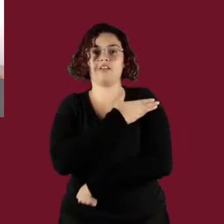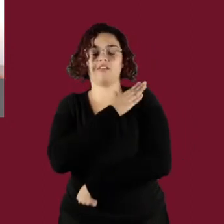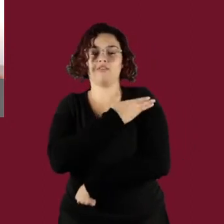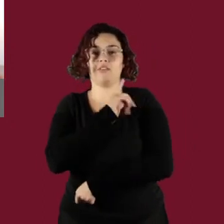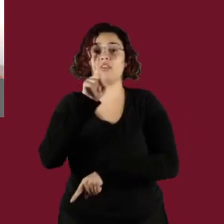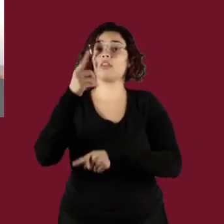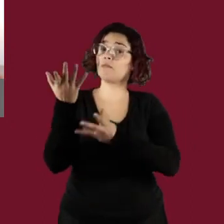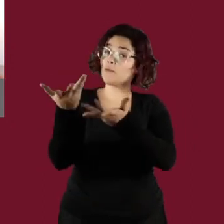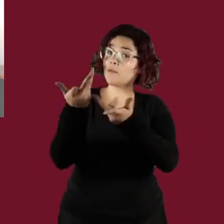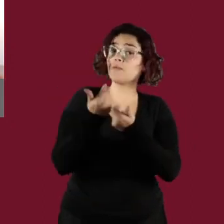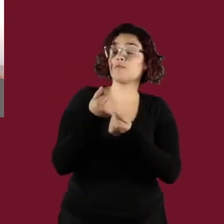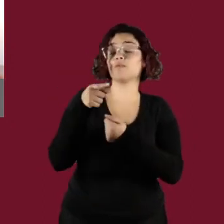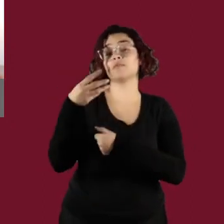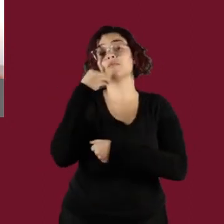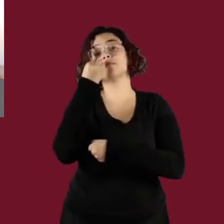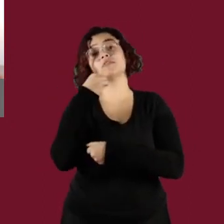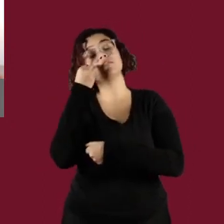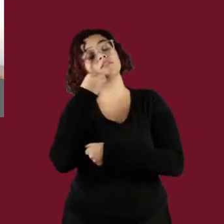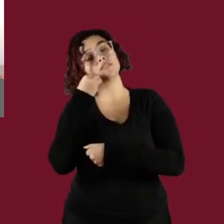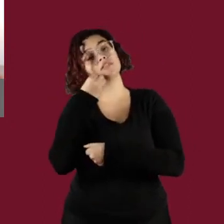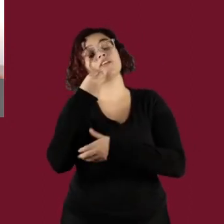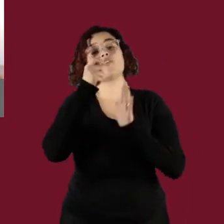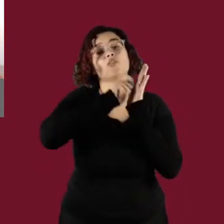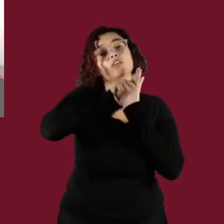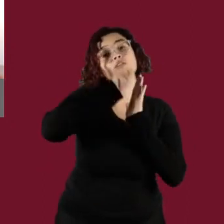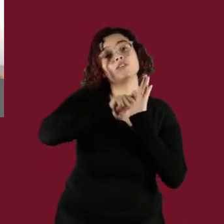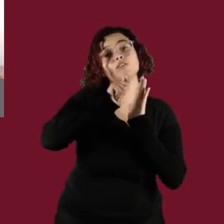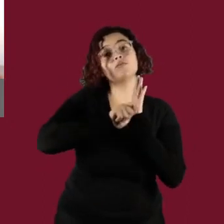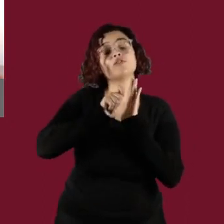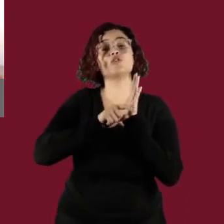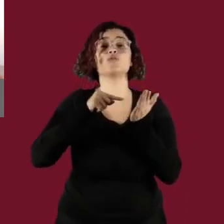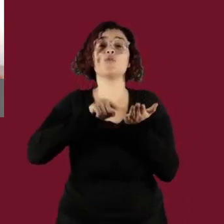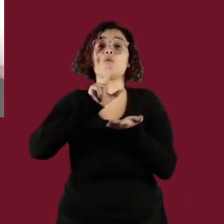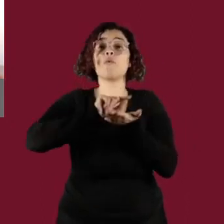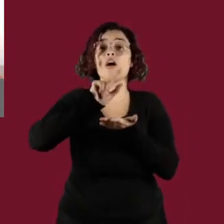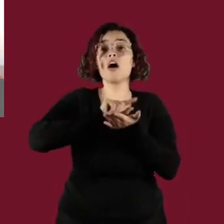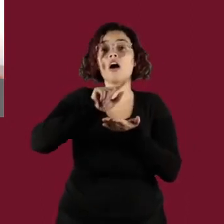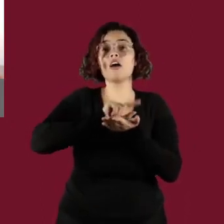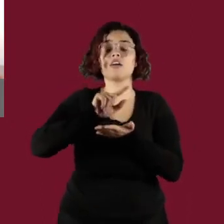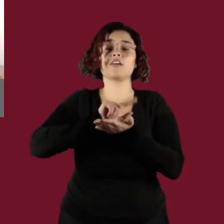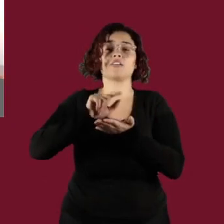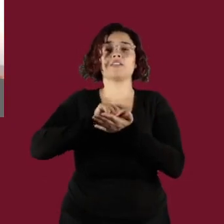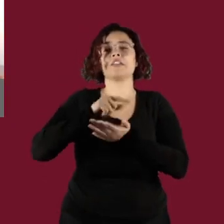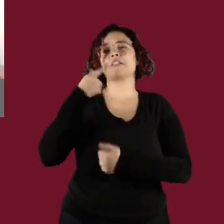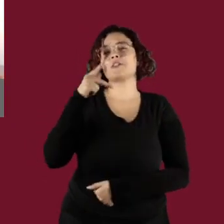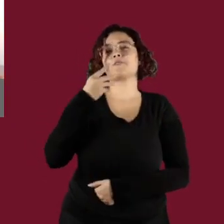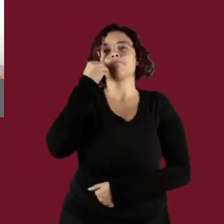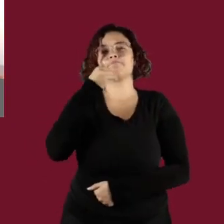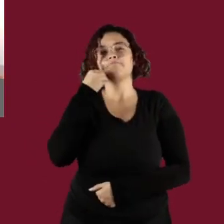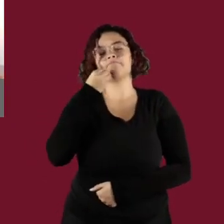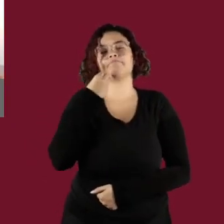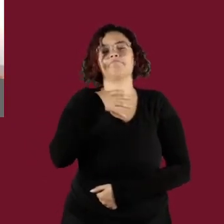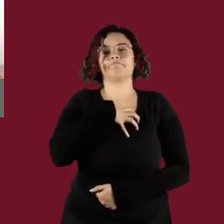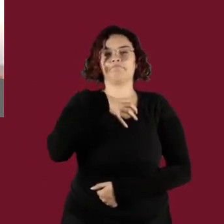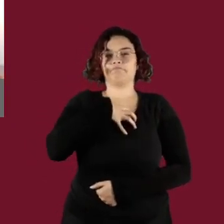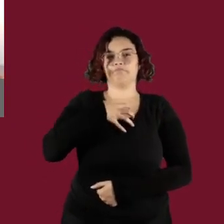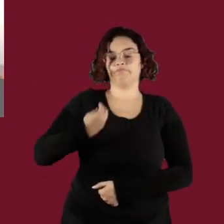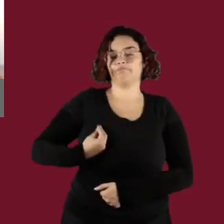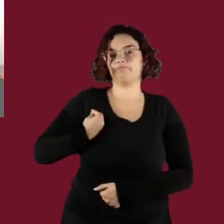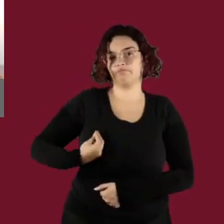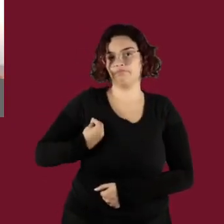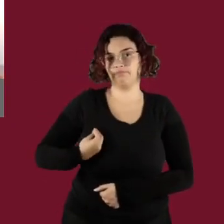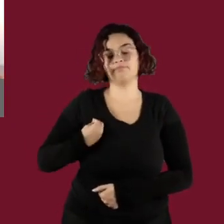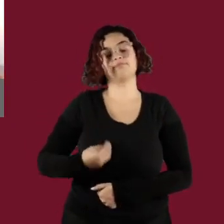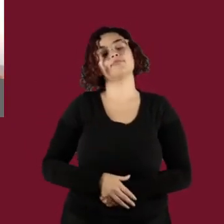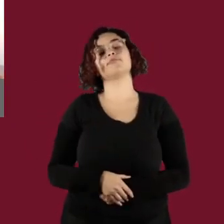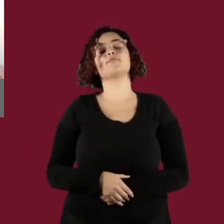como parte dessa experiência, a escrever um artigo sobre o que ele tinha experimentado aqui, vivenciado. E ele